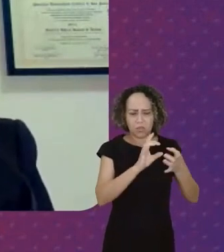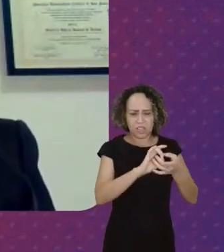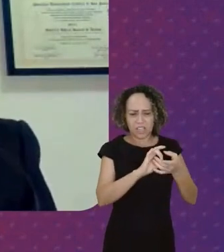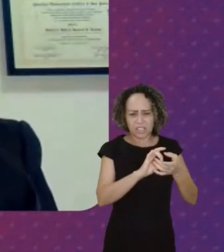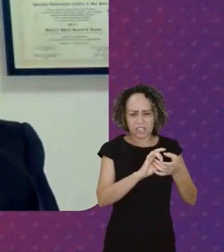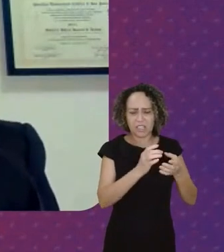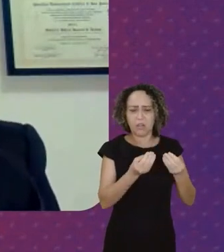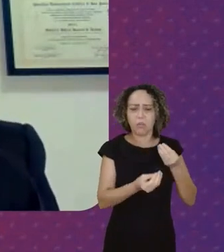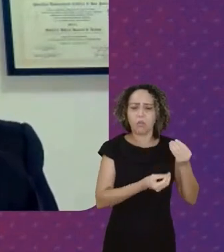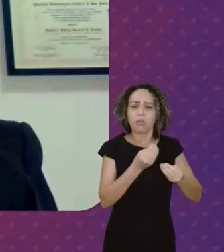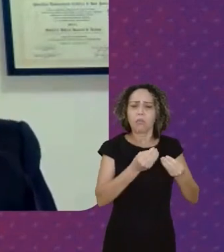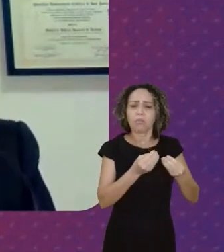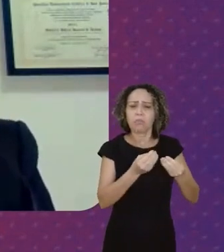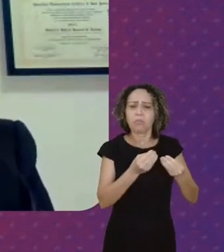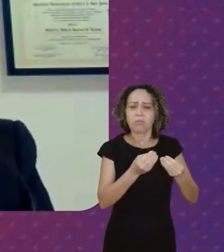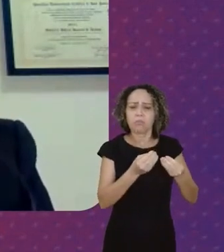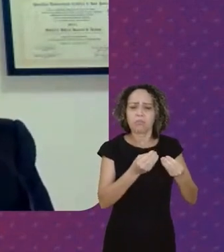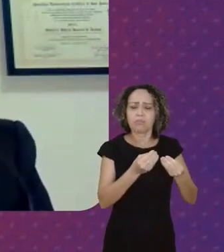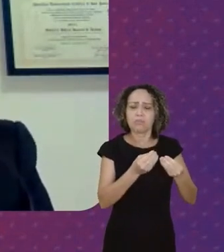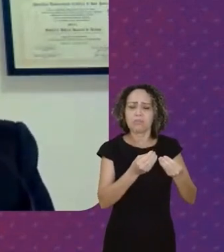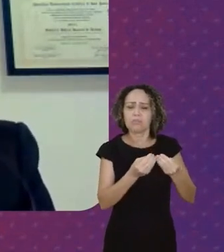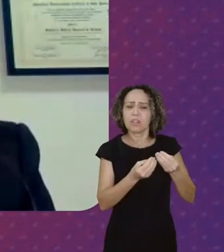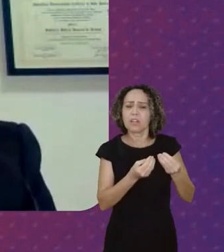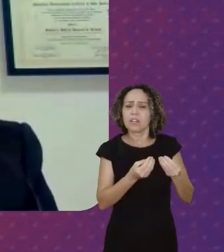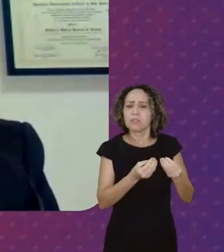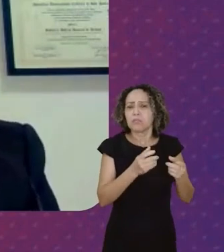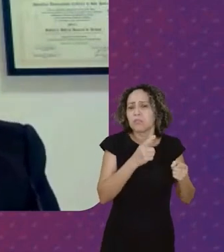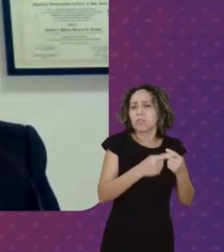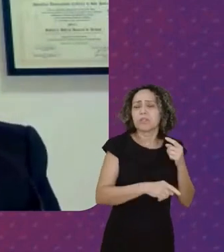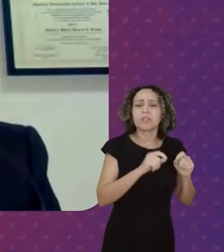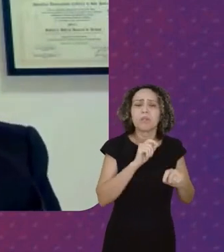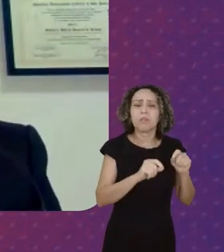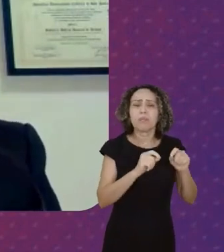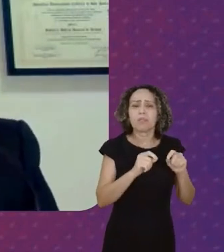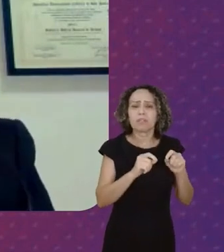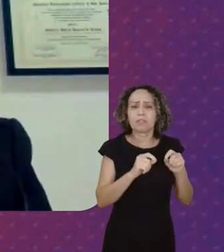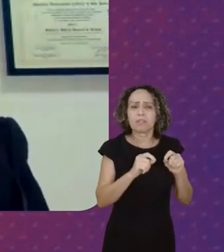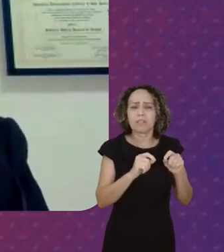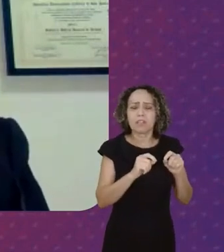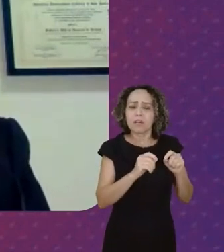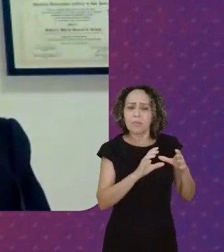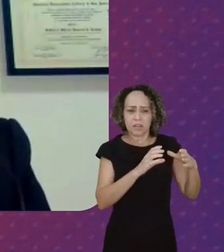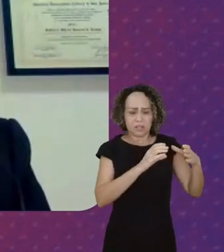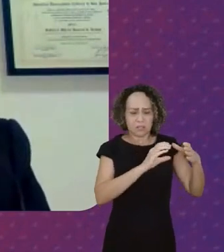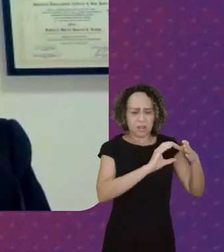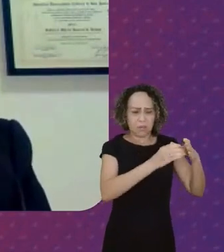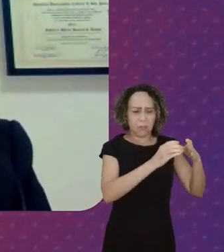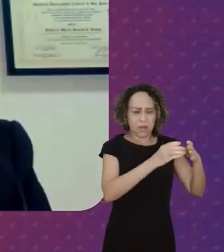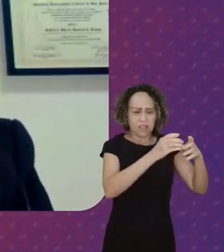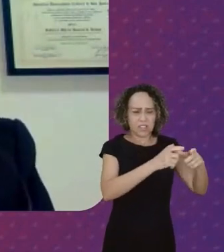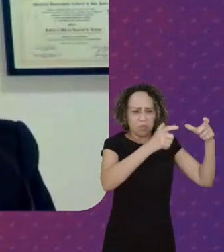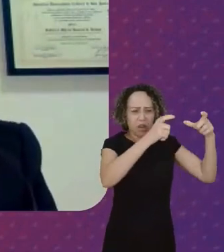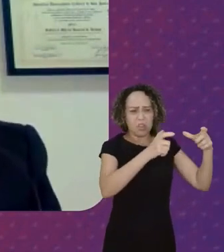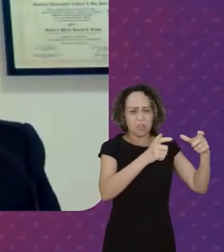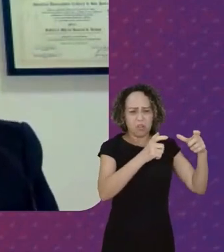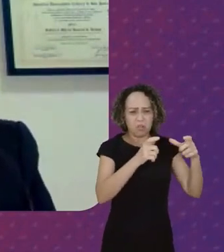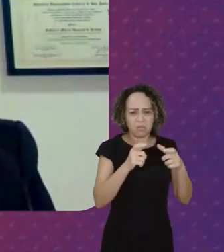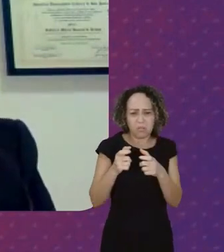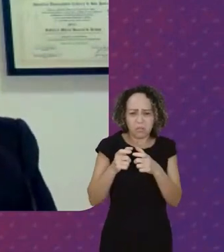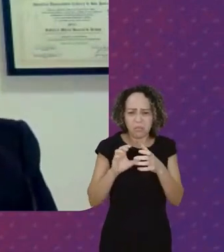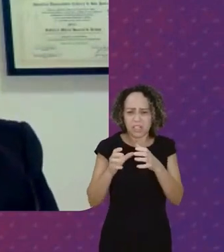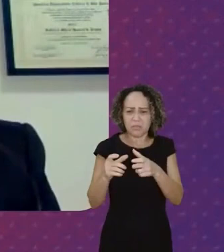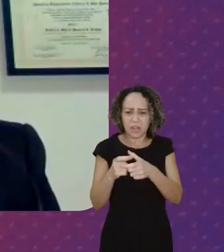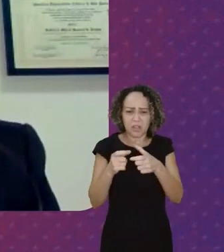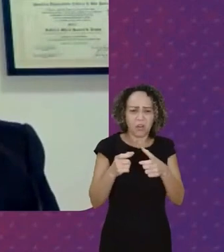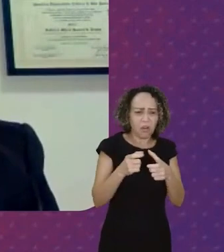proporcional, foi proibida porque é o seguinte, se entendia que elas acabavam confundindo muito o eleitor, né, a